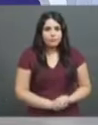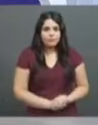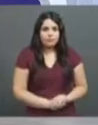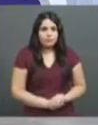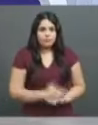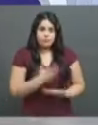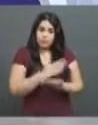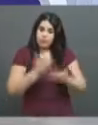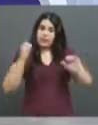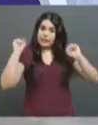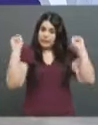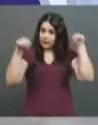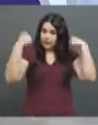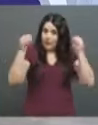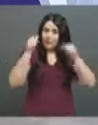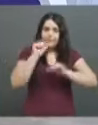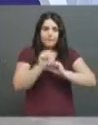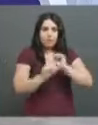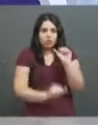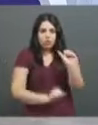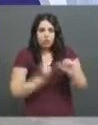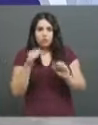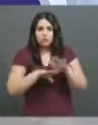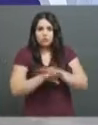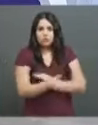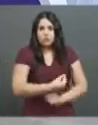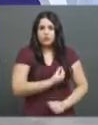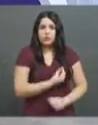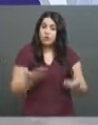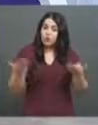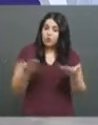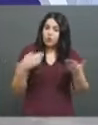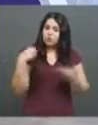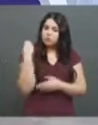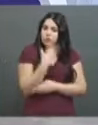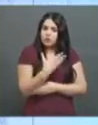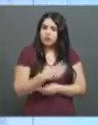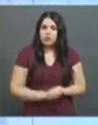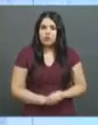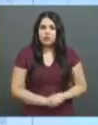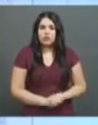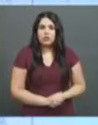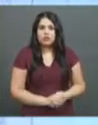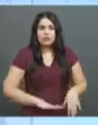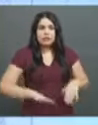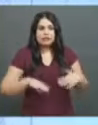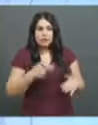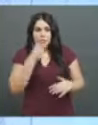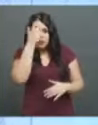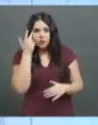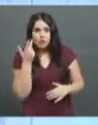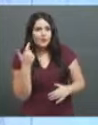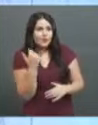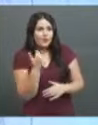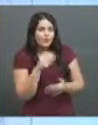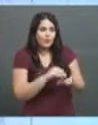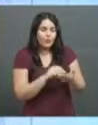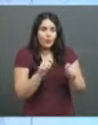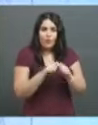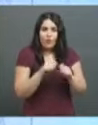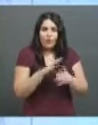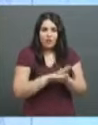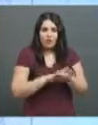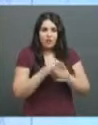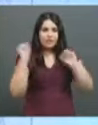sedentarismo de lado, mudou o estilo de vida e hoje está muito bem. Seria esse um caminho, então, para quem está sedentário, com algum problema de